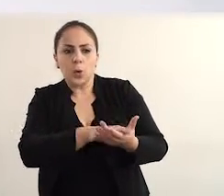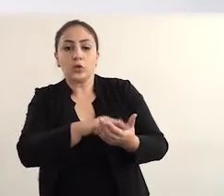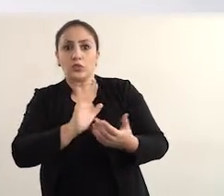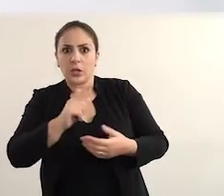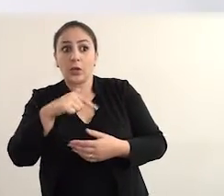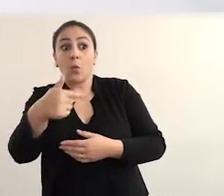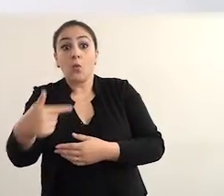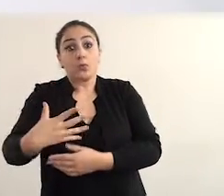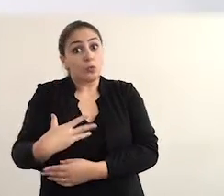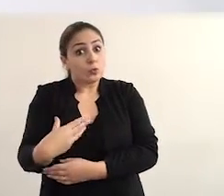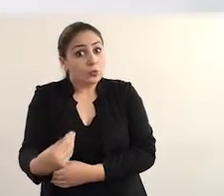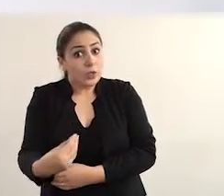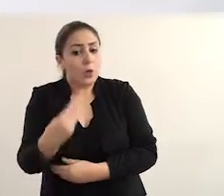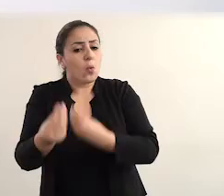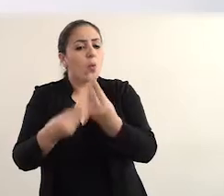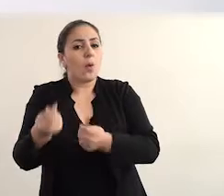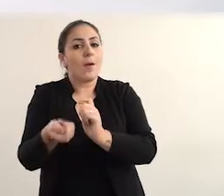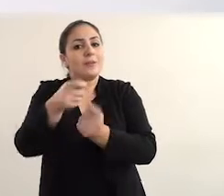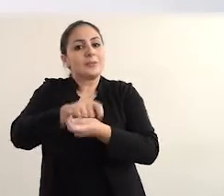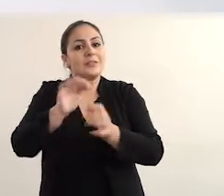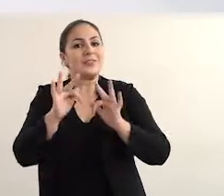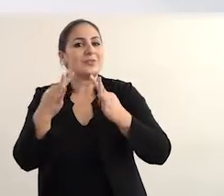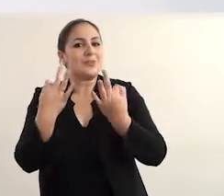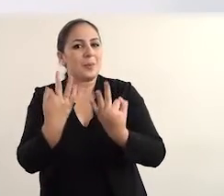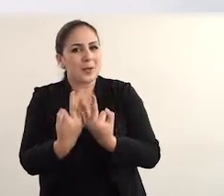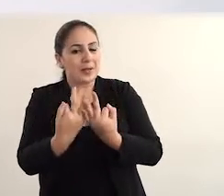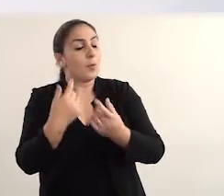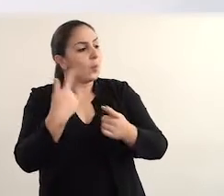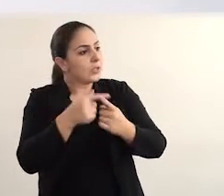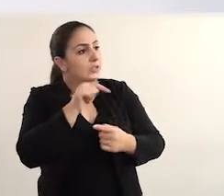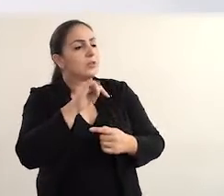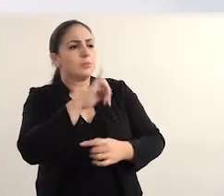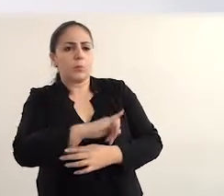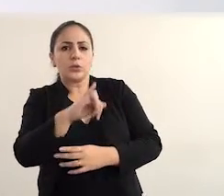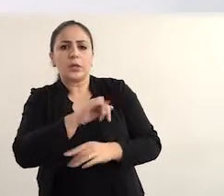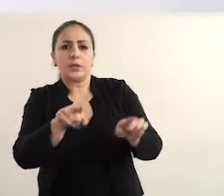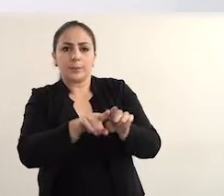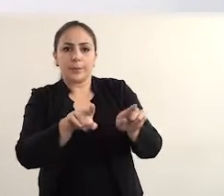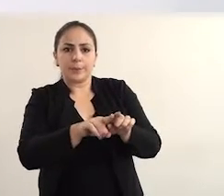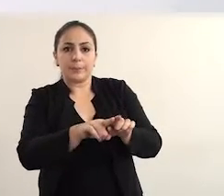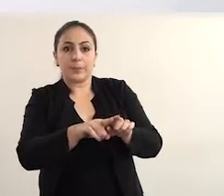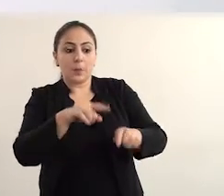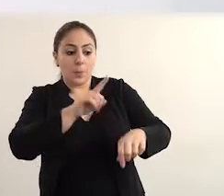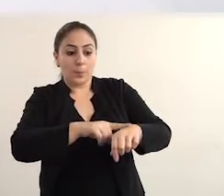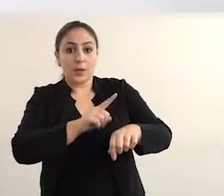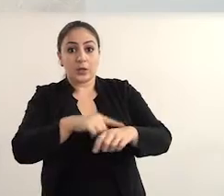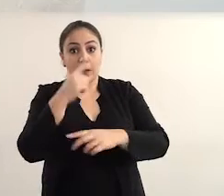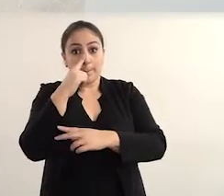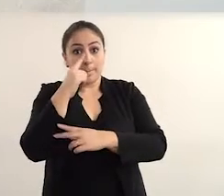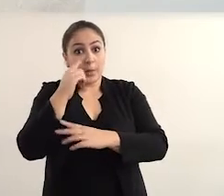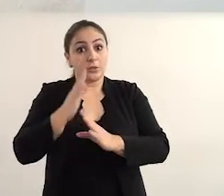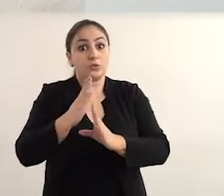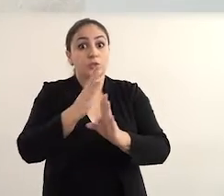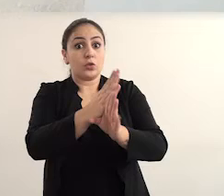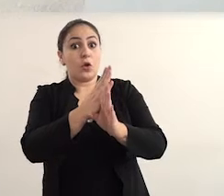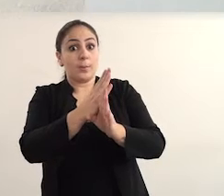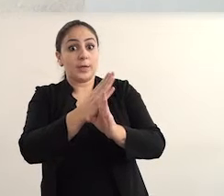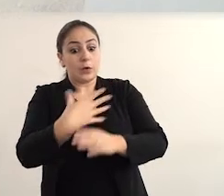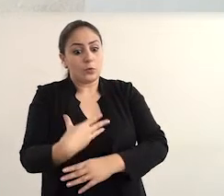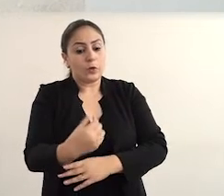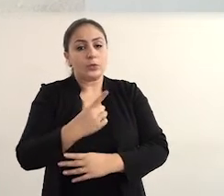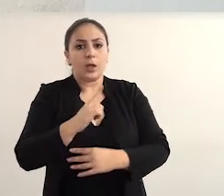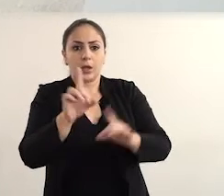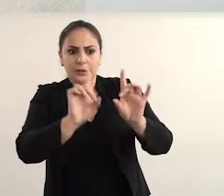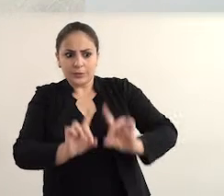outros filhos? Como é que foi a adaptação da família? Porque isso também é importante, né? Quando a mãe recebe o diagnóstico de que o filho tem